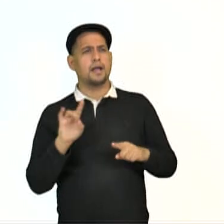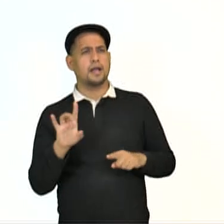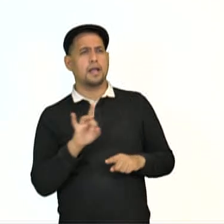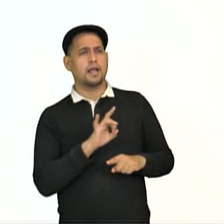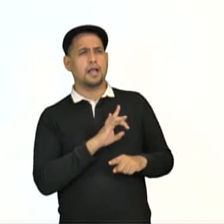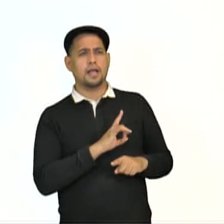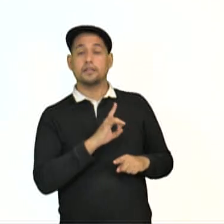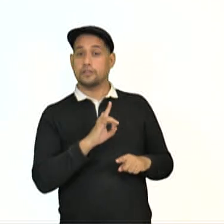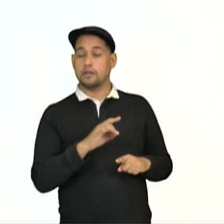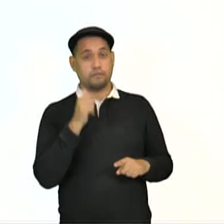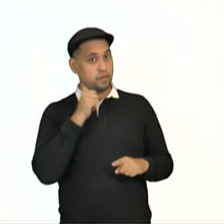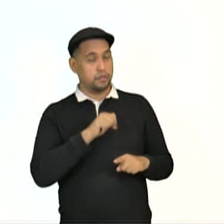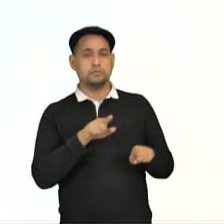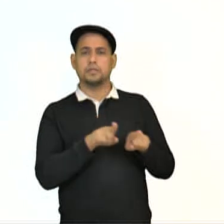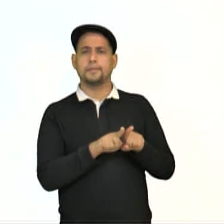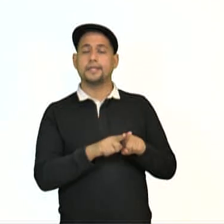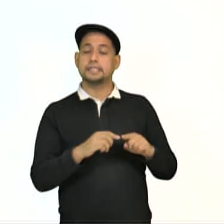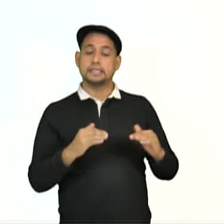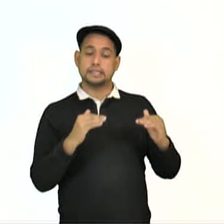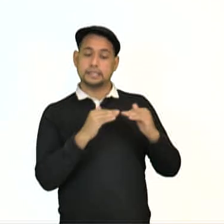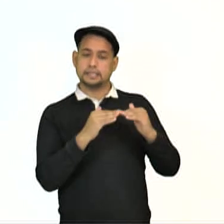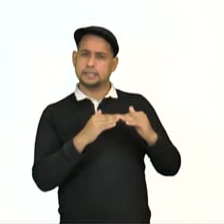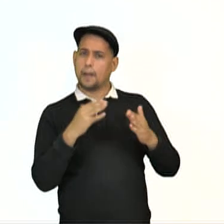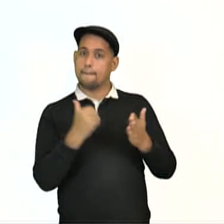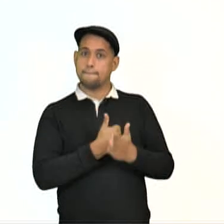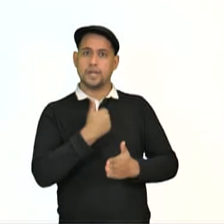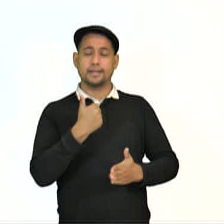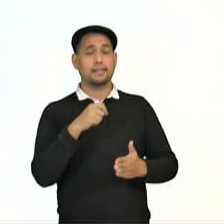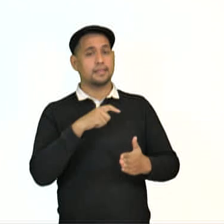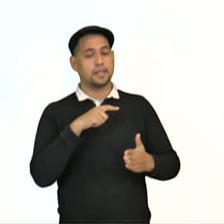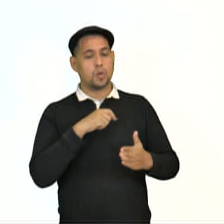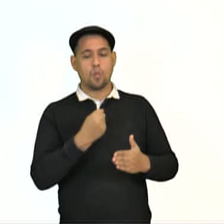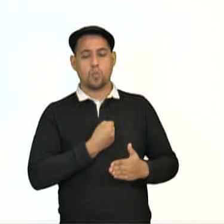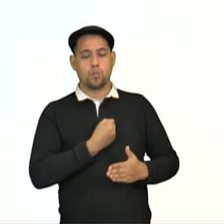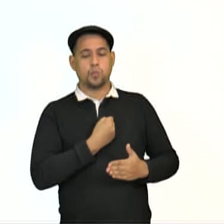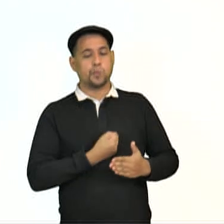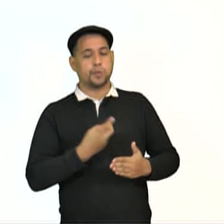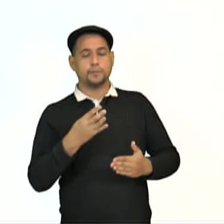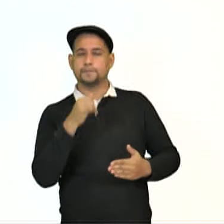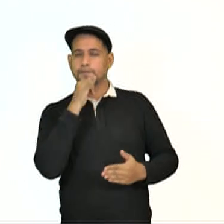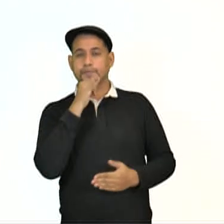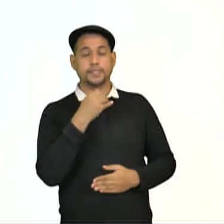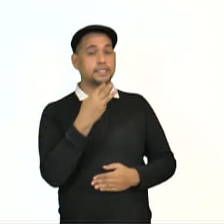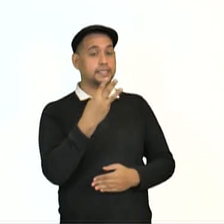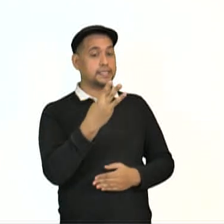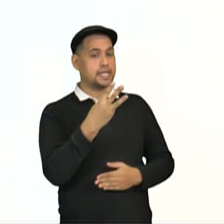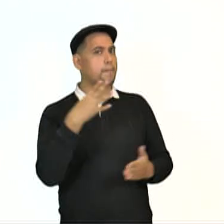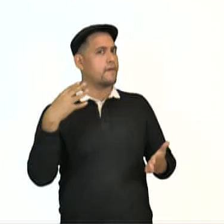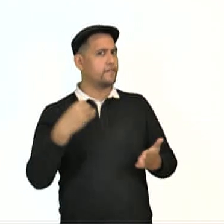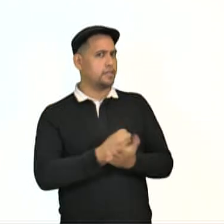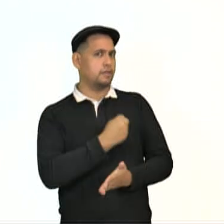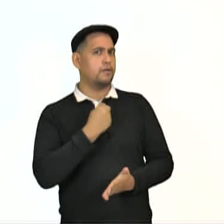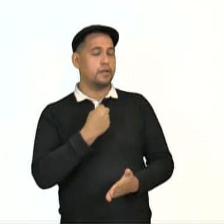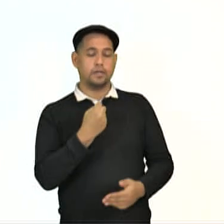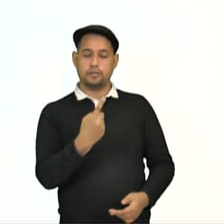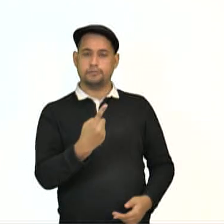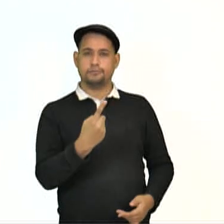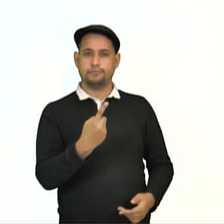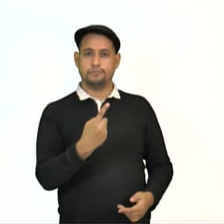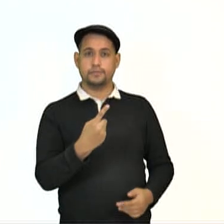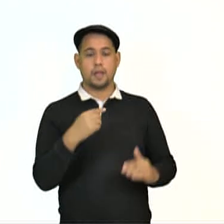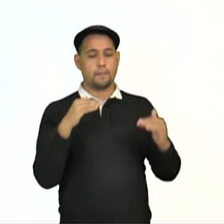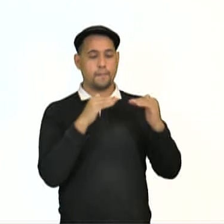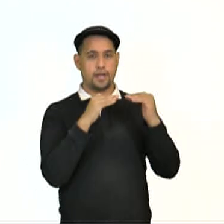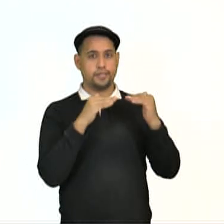vitória, empate ou derrota, tem pontuação correspondente. Então, 3 pontos para a vitória, 1 ponto